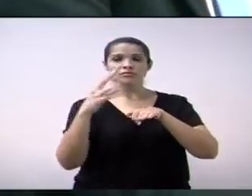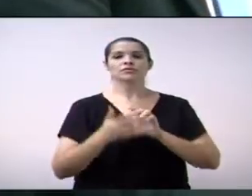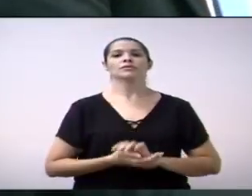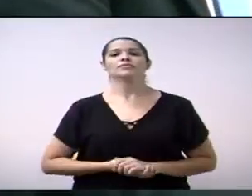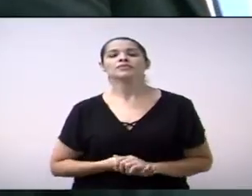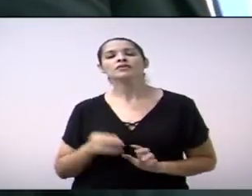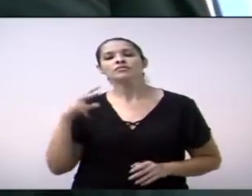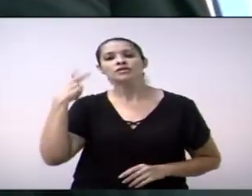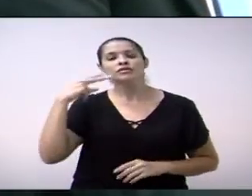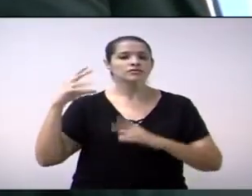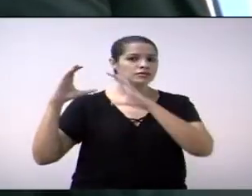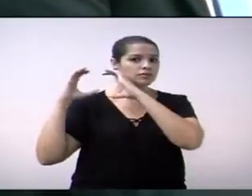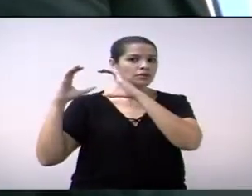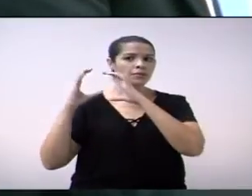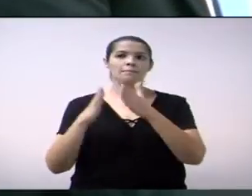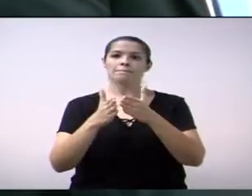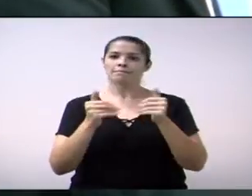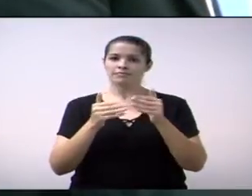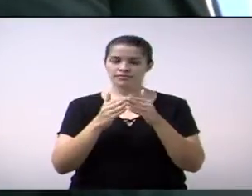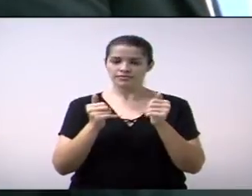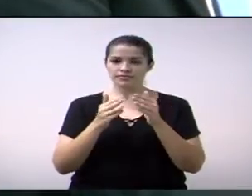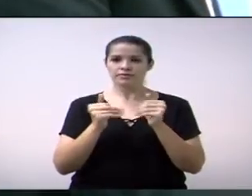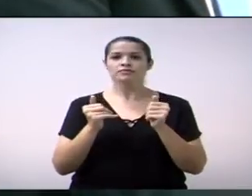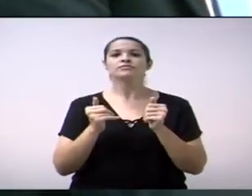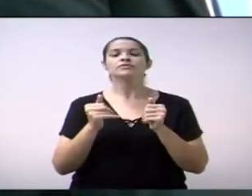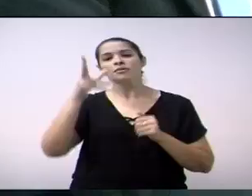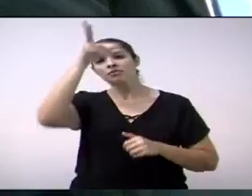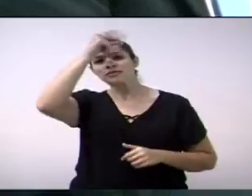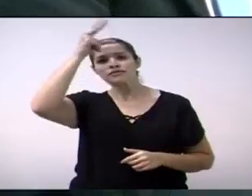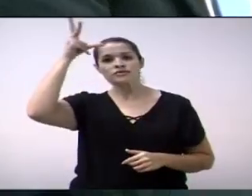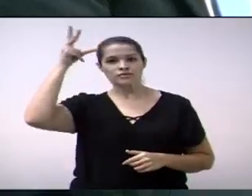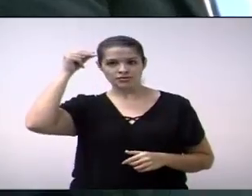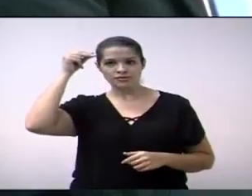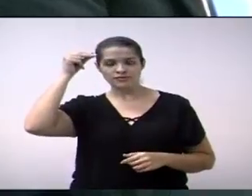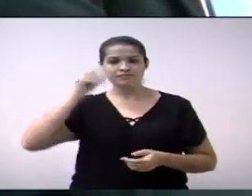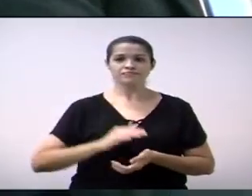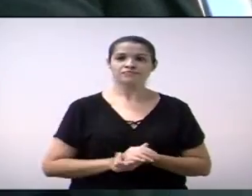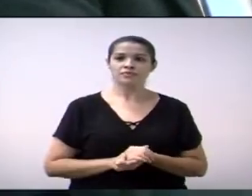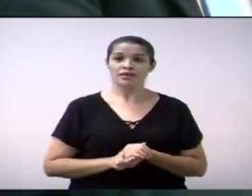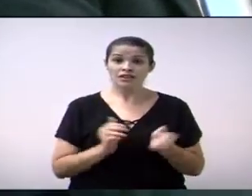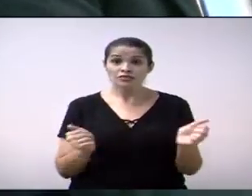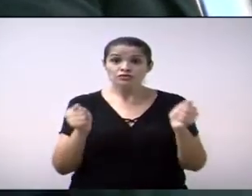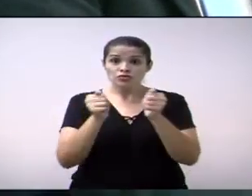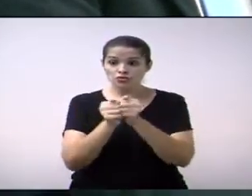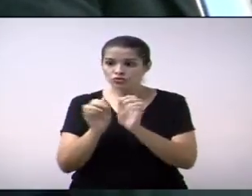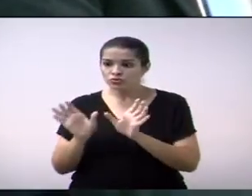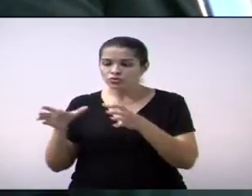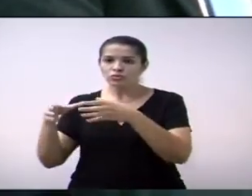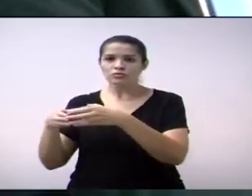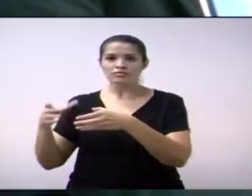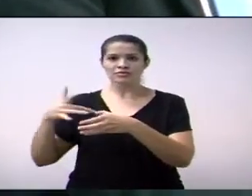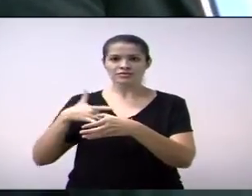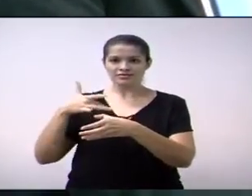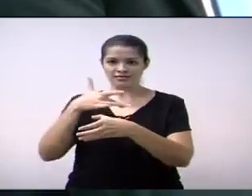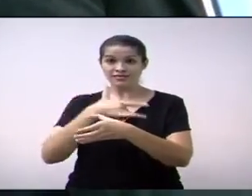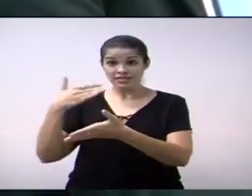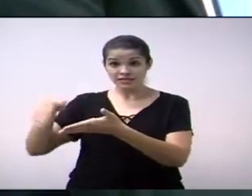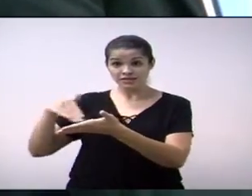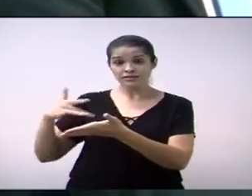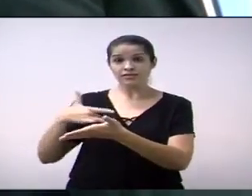Coco, solicitando ao Executivo a intervenção junto à Secretaria de Saúde do Estado de São Paulo, o aumento